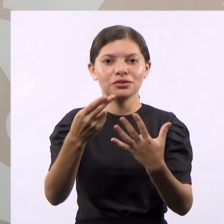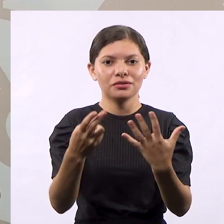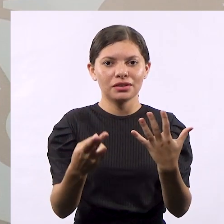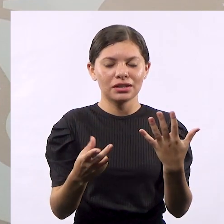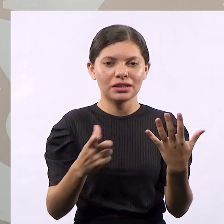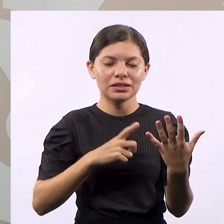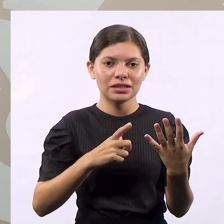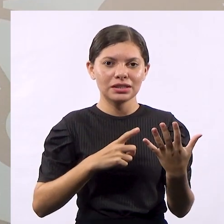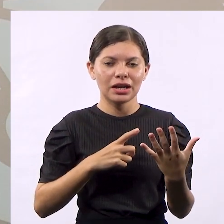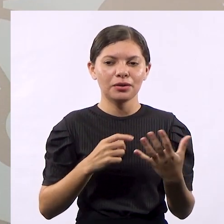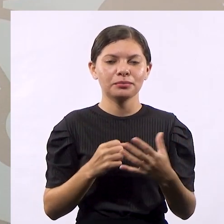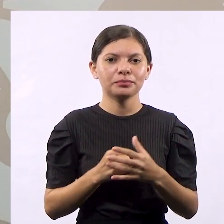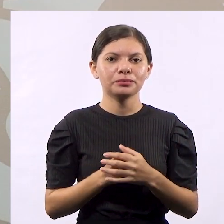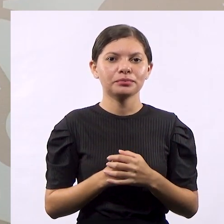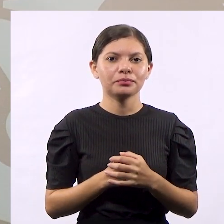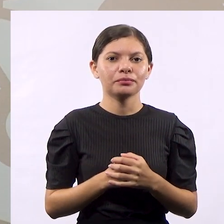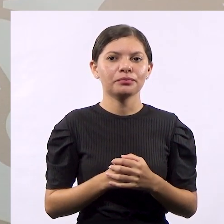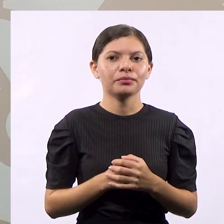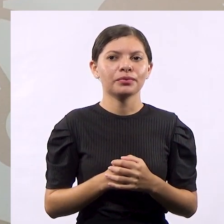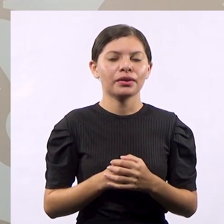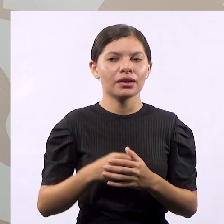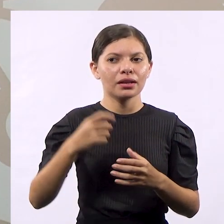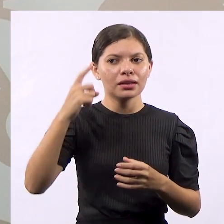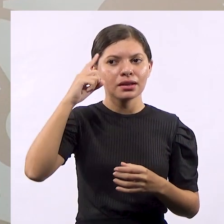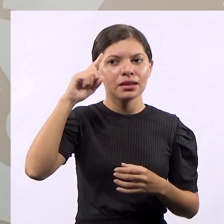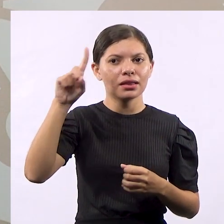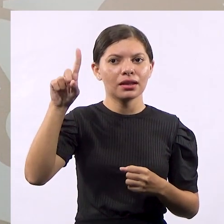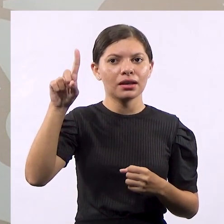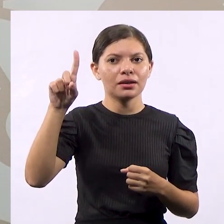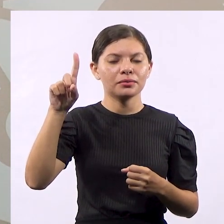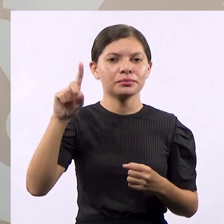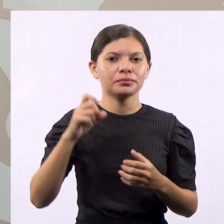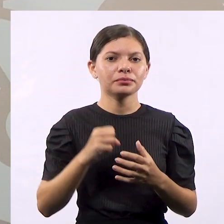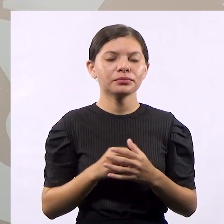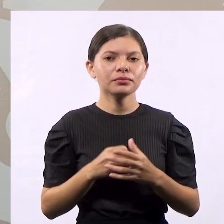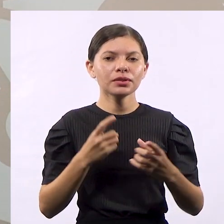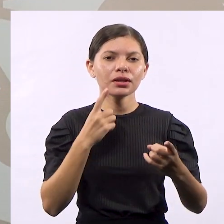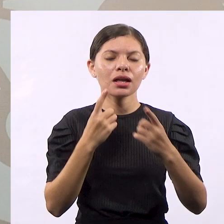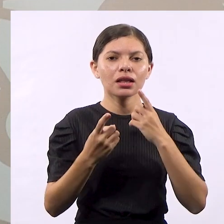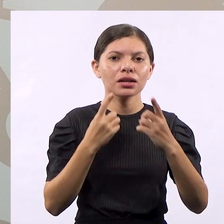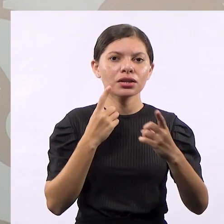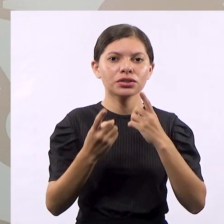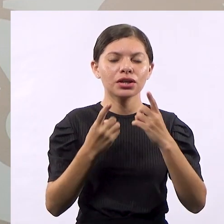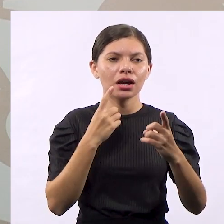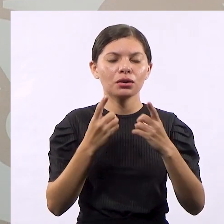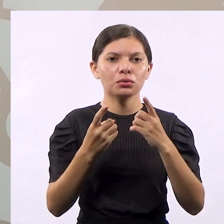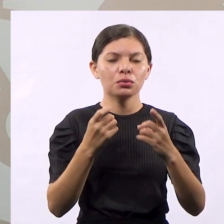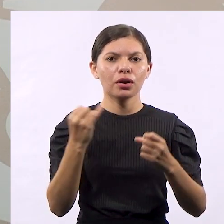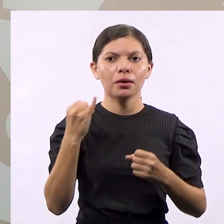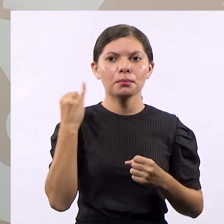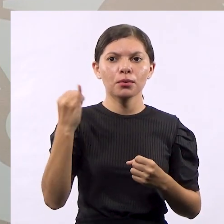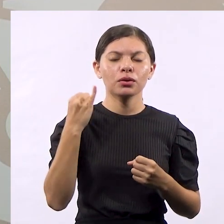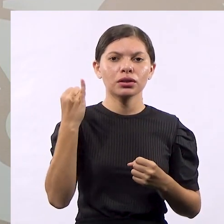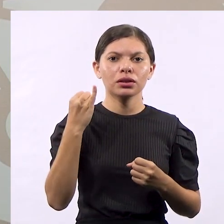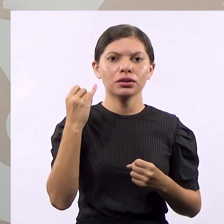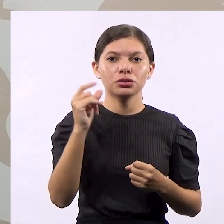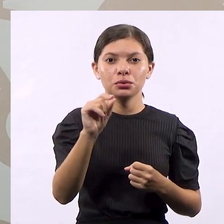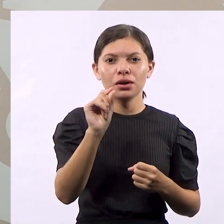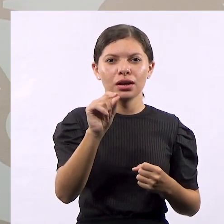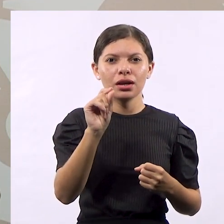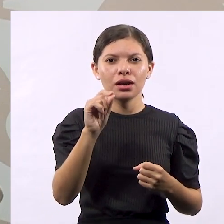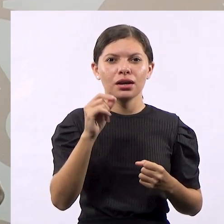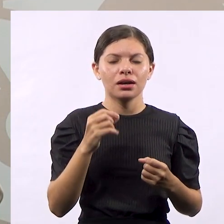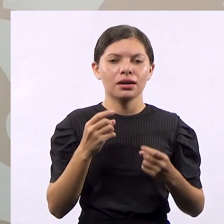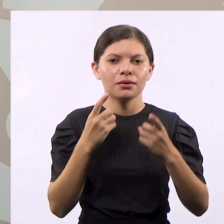ter aí diferenças, né? Que é essa ideia da diversidade que a gente traz. Então, nesse diálogo, é importante que